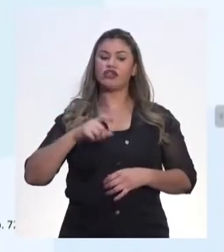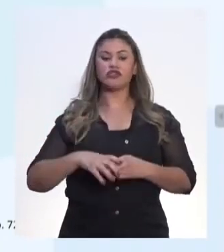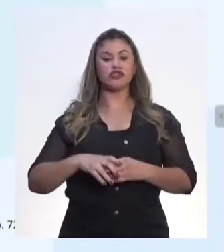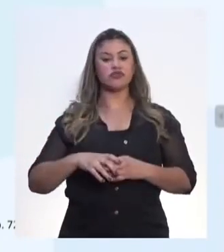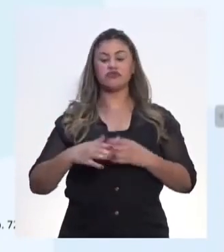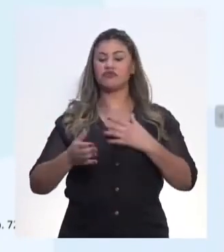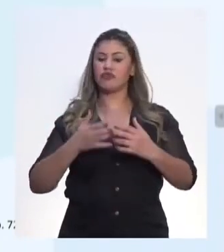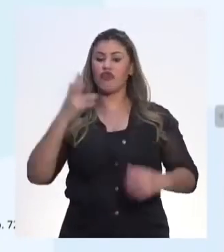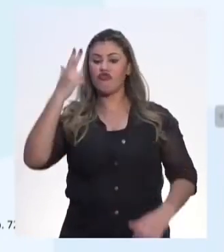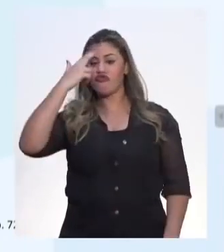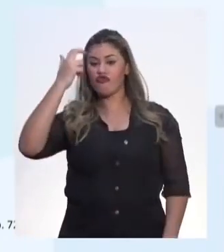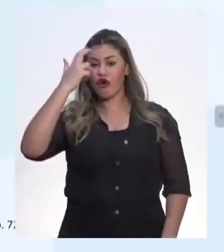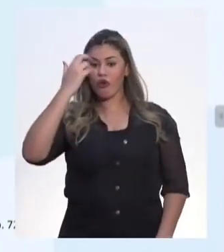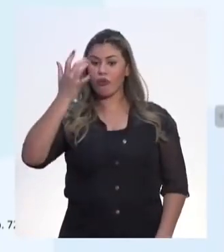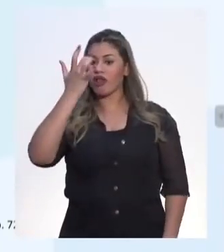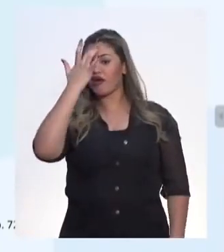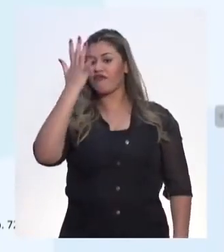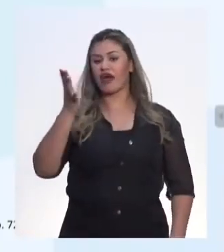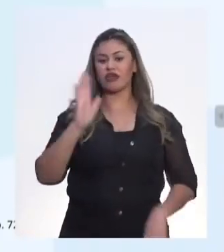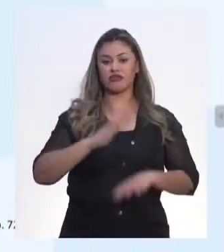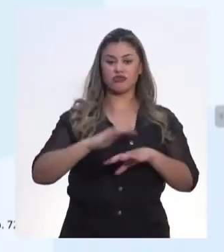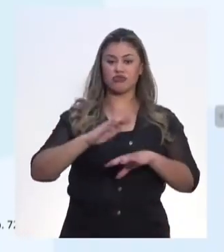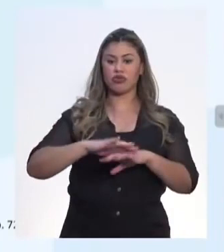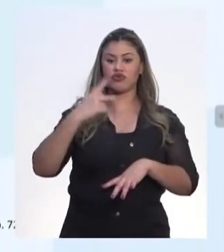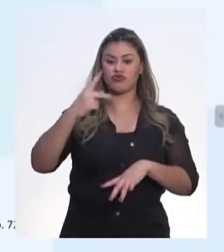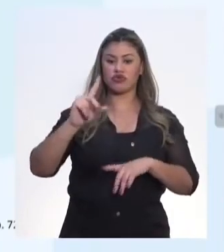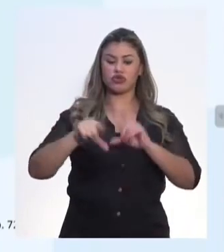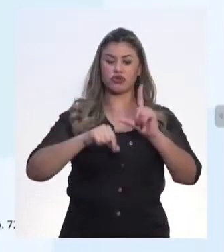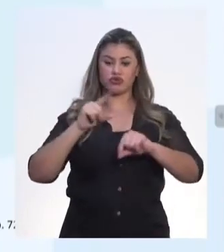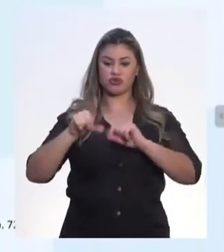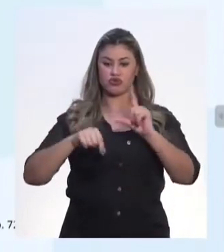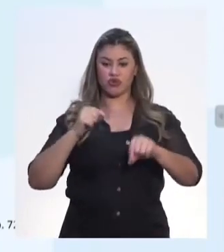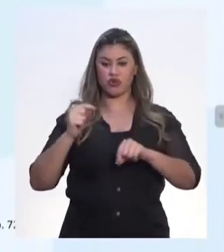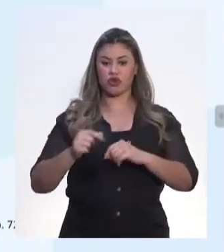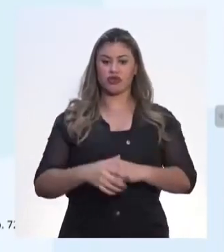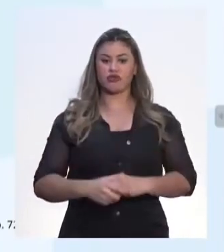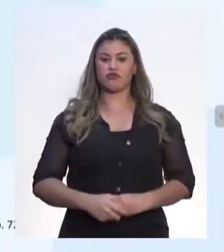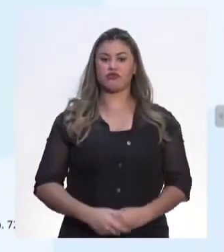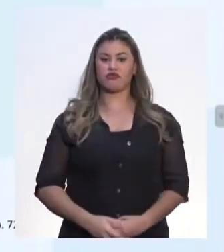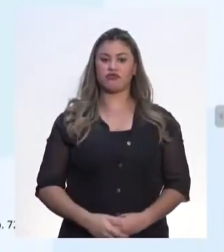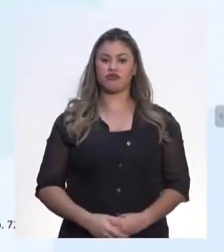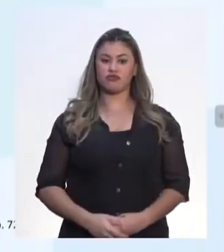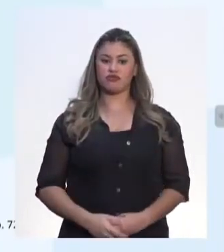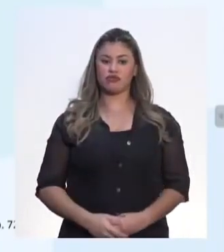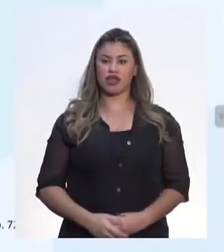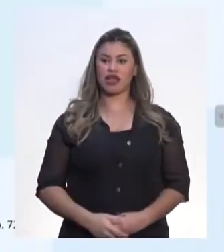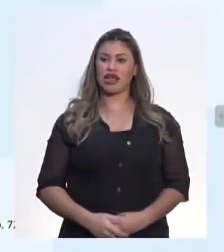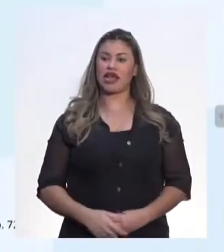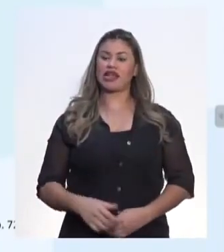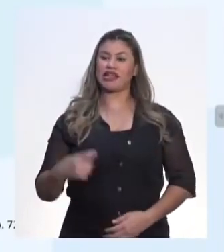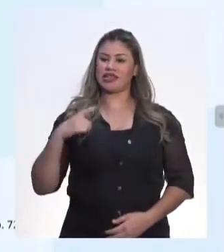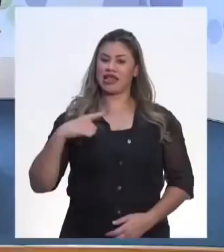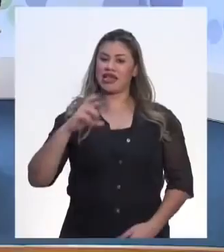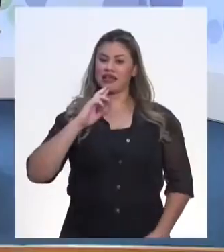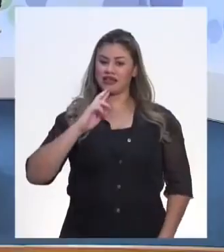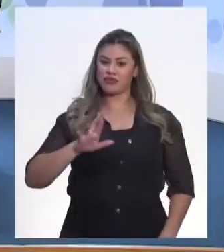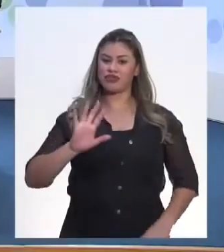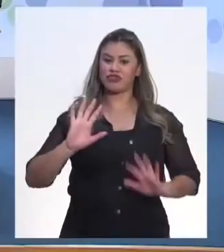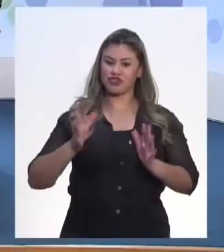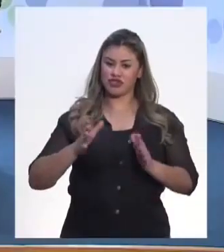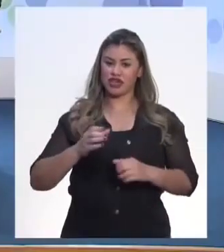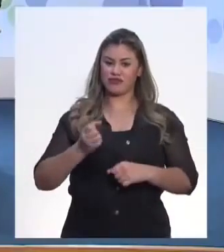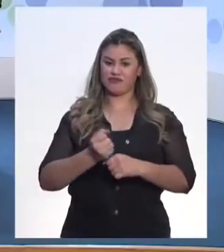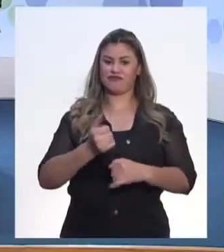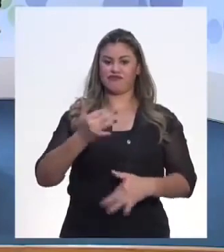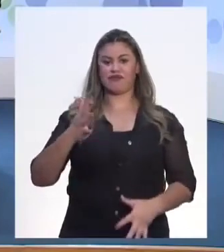acharem mais fácil, o que vocês localizarem como mais fácil. Se eu te falar que eu já achei resposta aqui, mas eu não vou te contar. Já? No